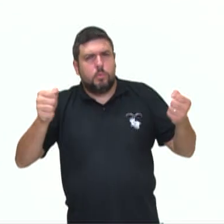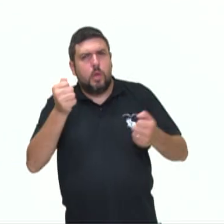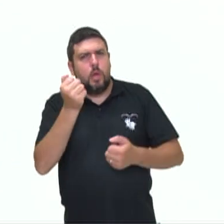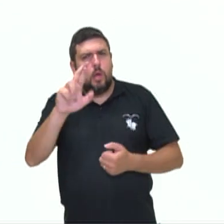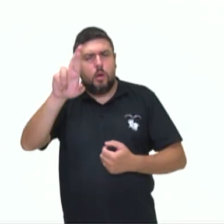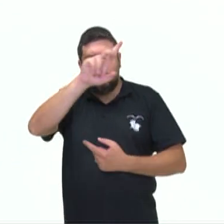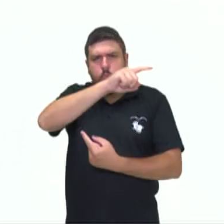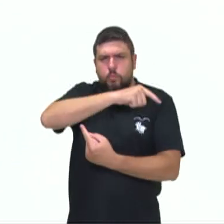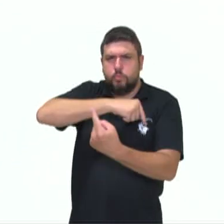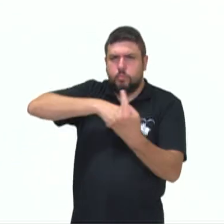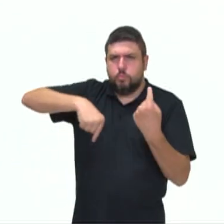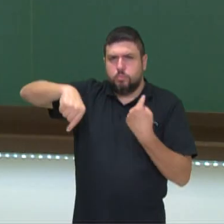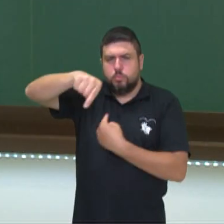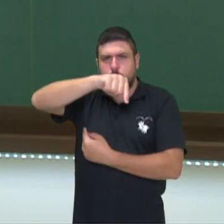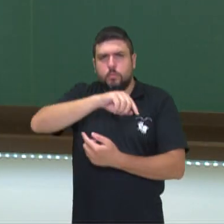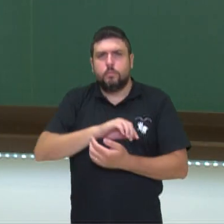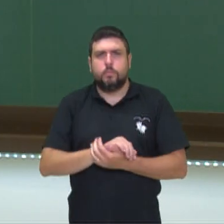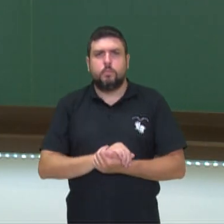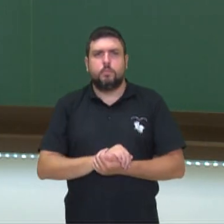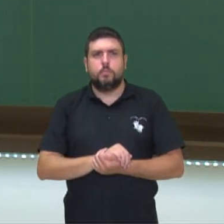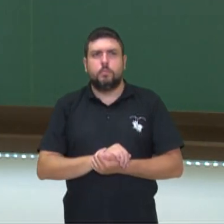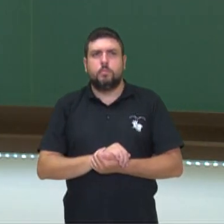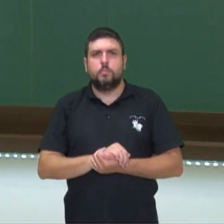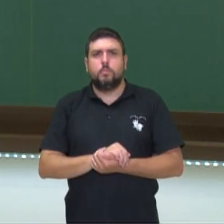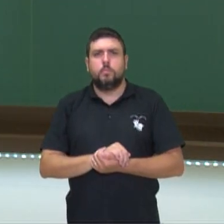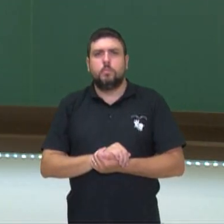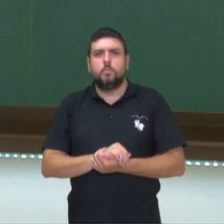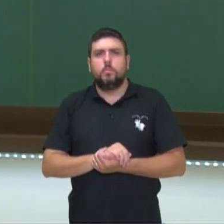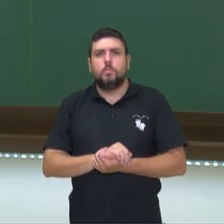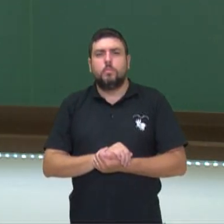ar circule.